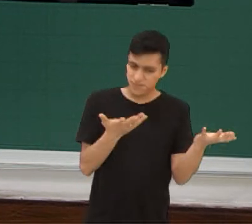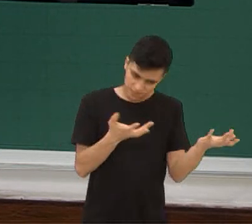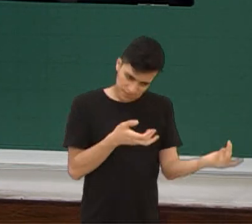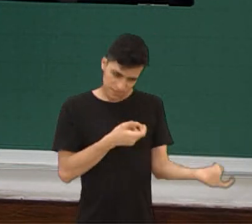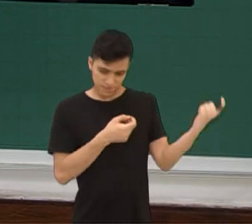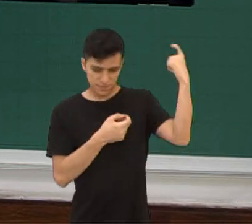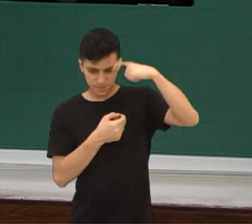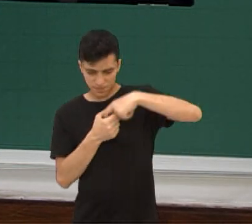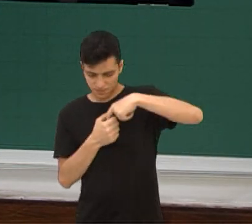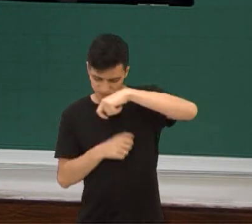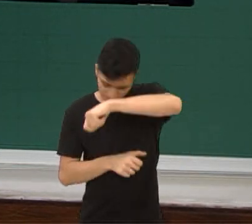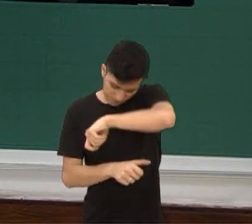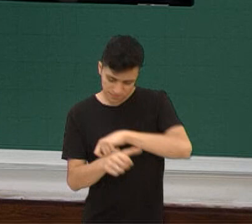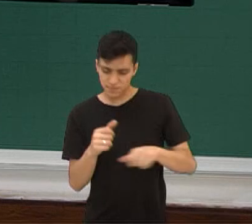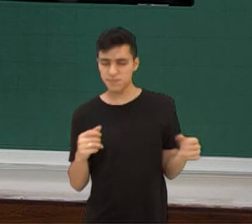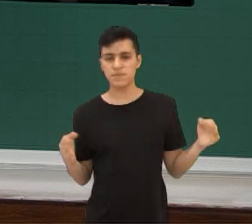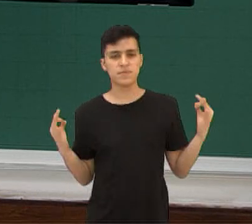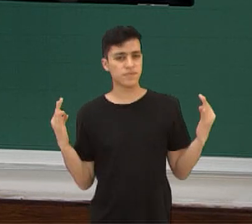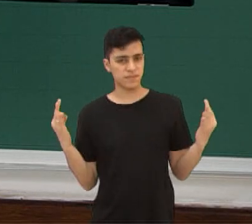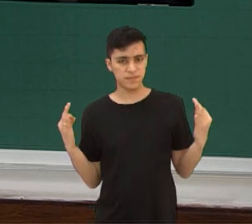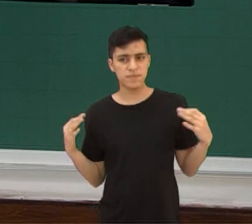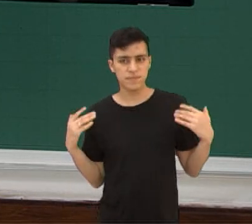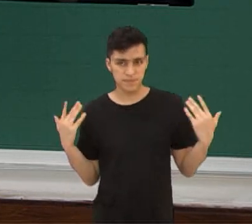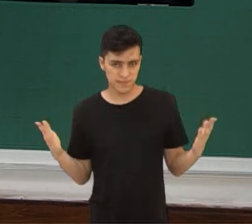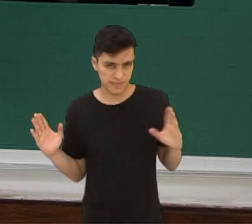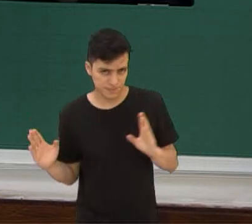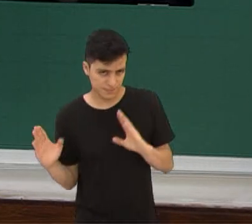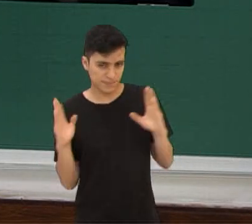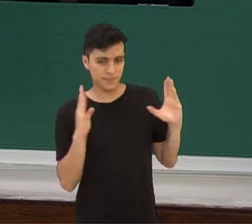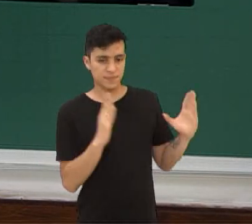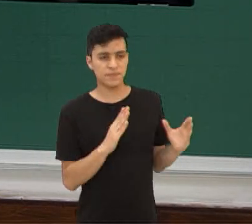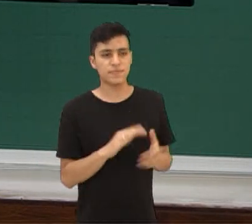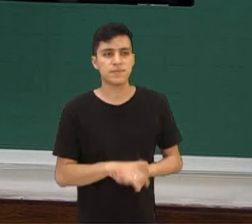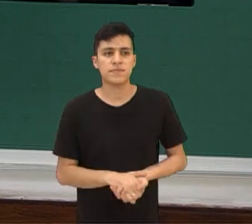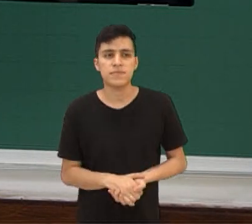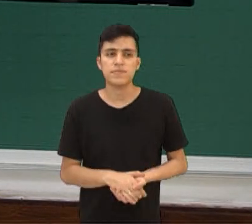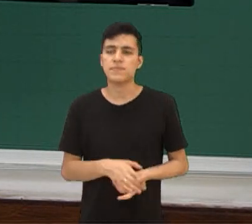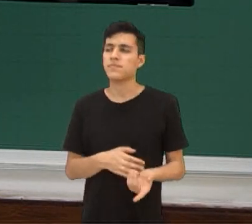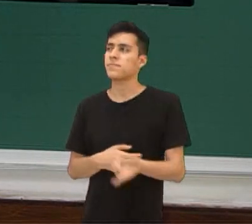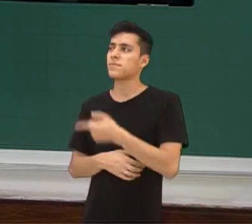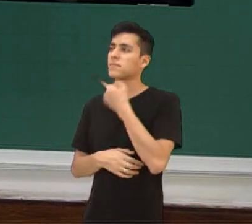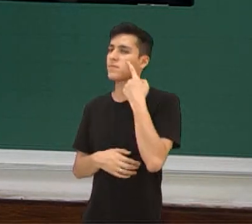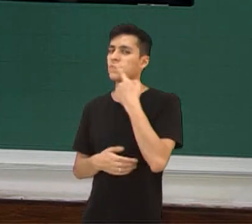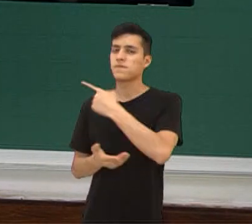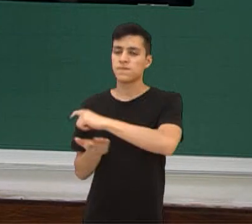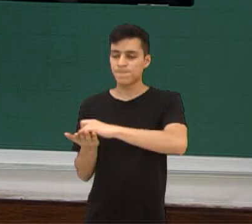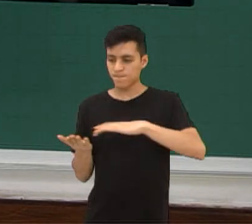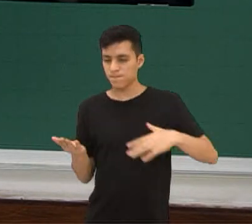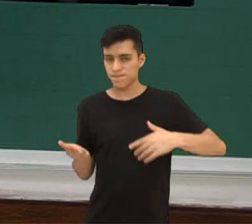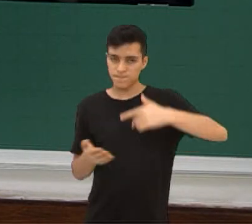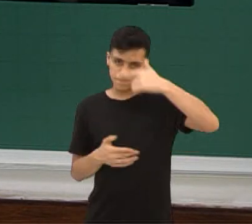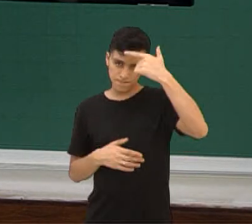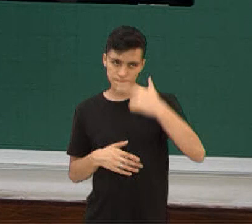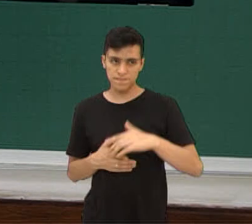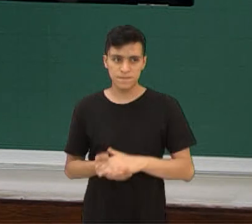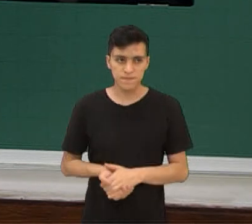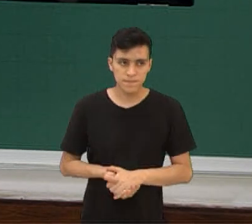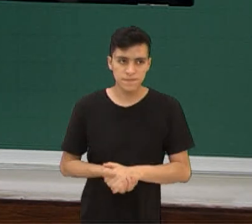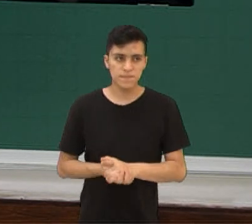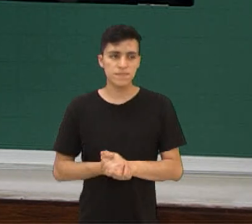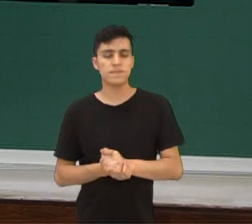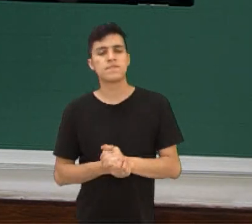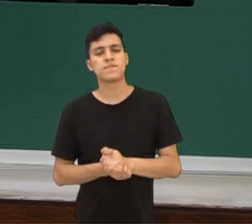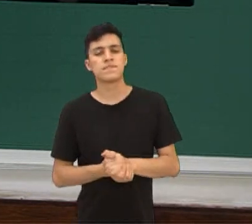se transformar em uma pessoa budista. A atividade número 2. Elige uma